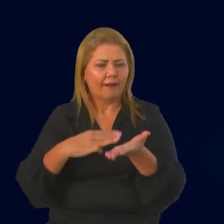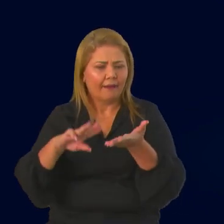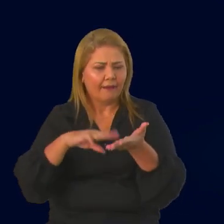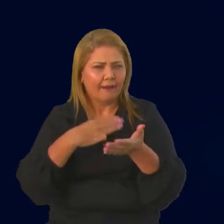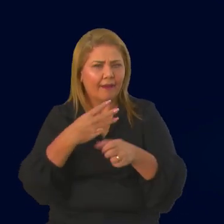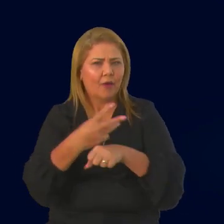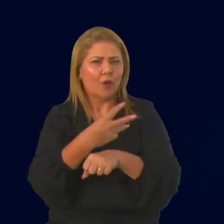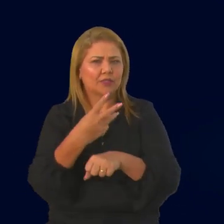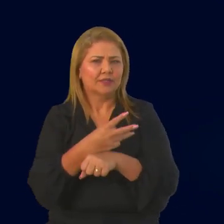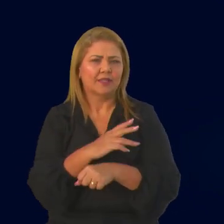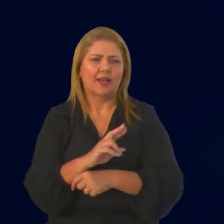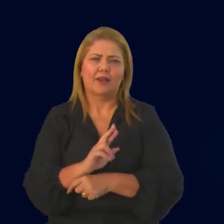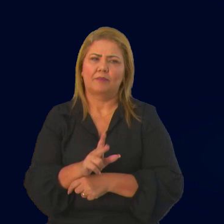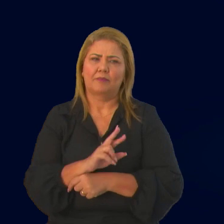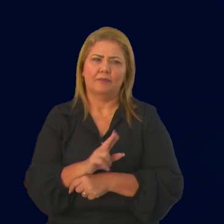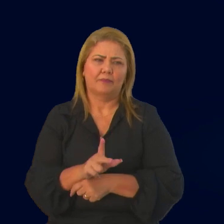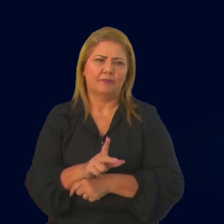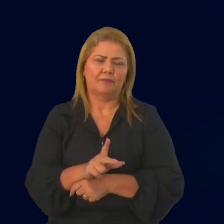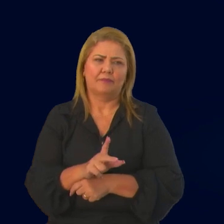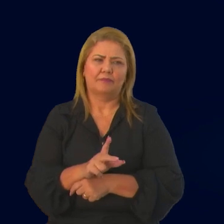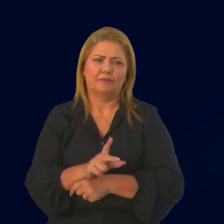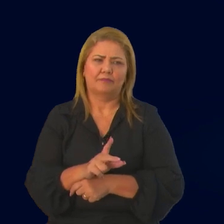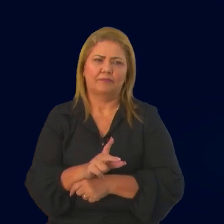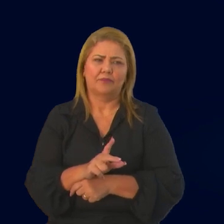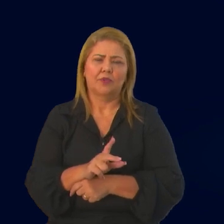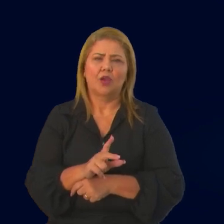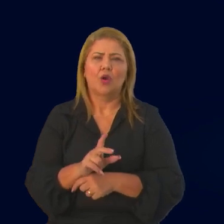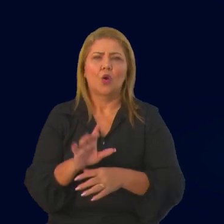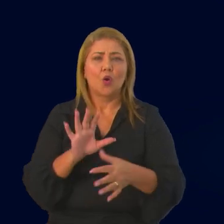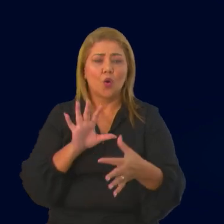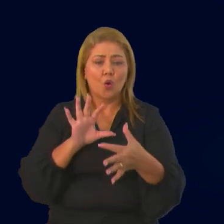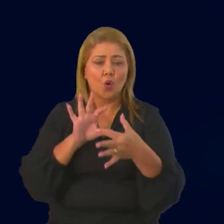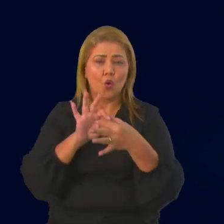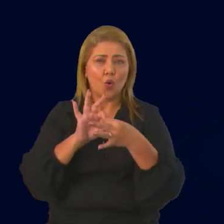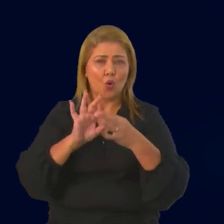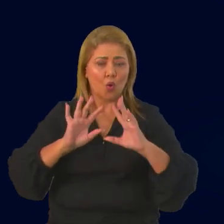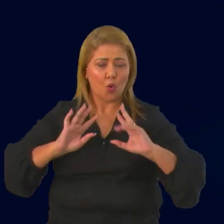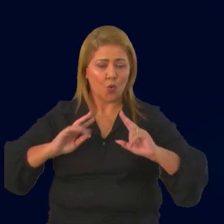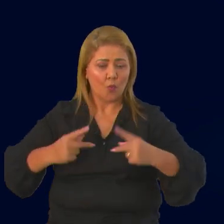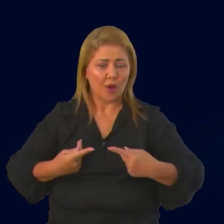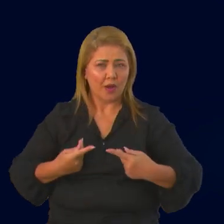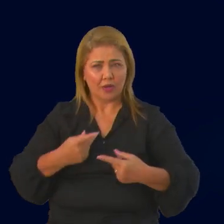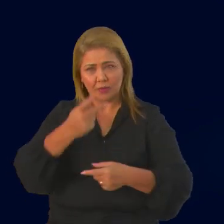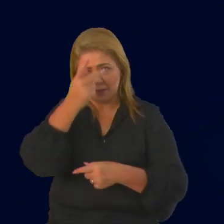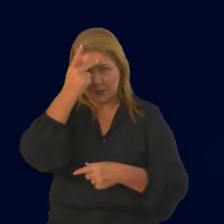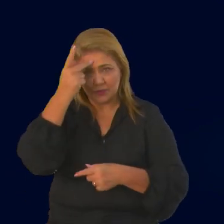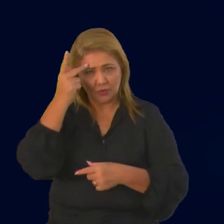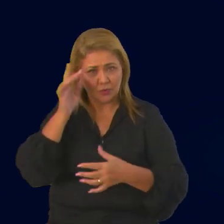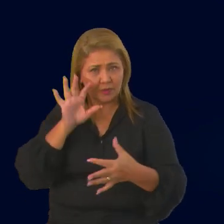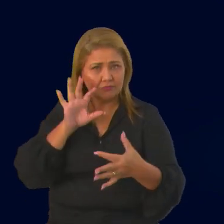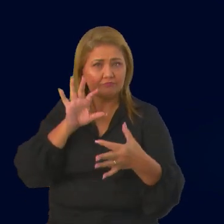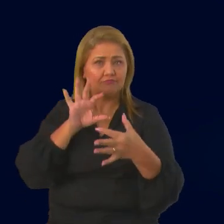WhatsApp. E quando você se conecta humanamente com as pessoas, você começa a